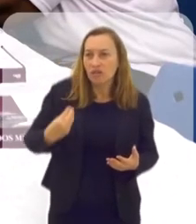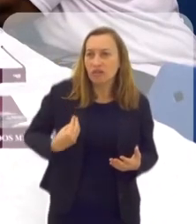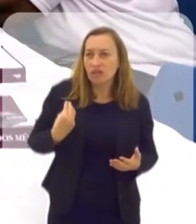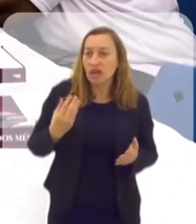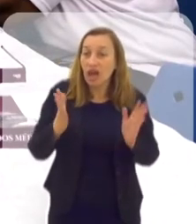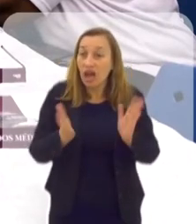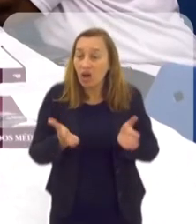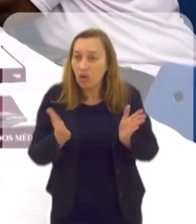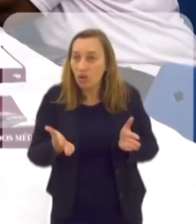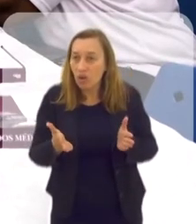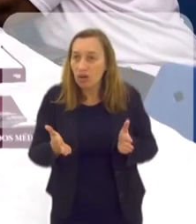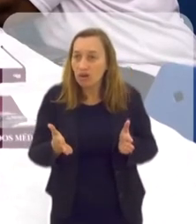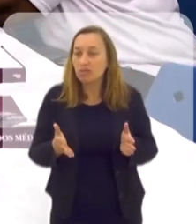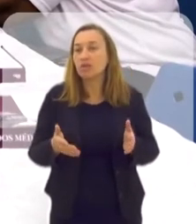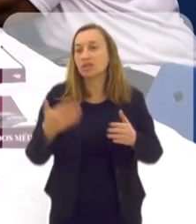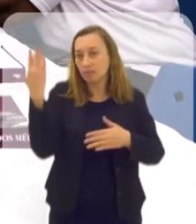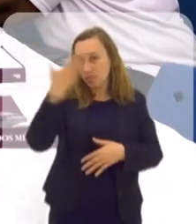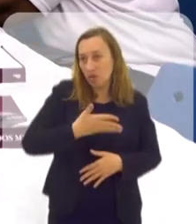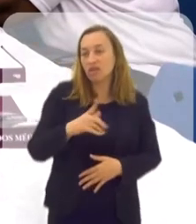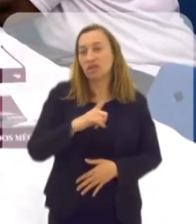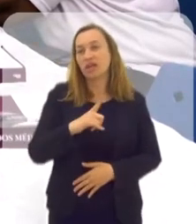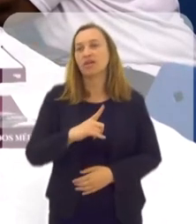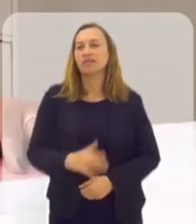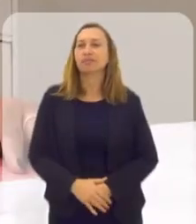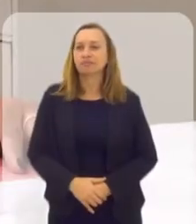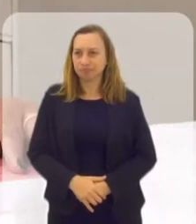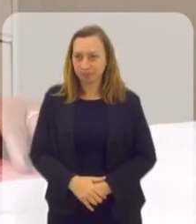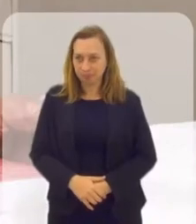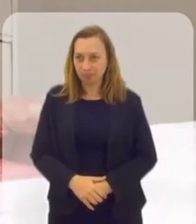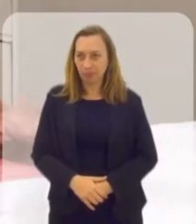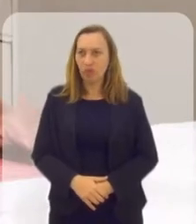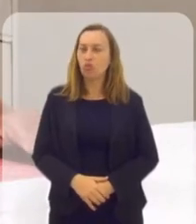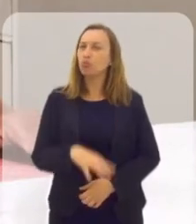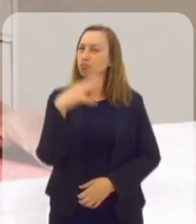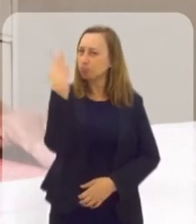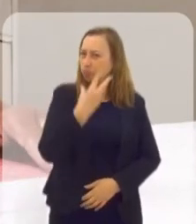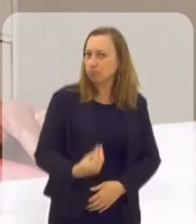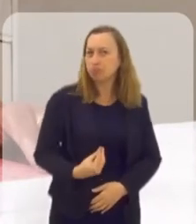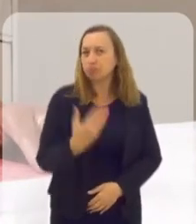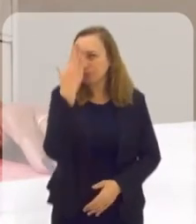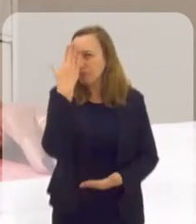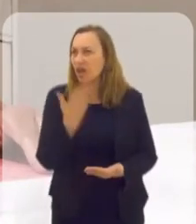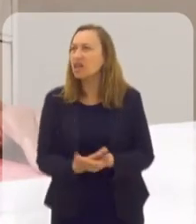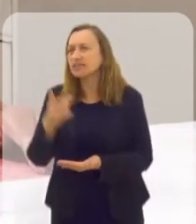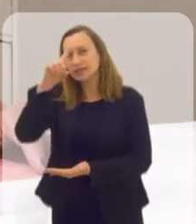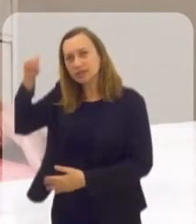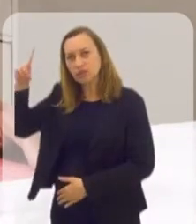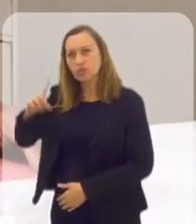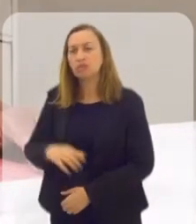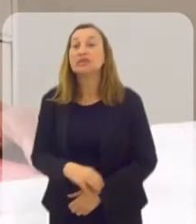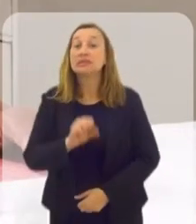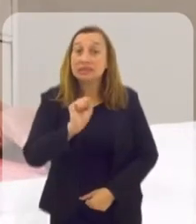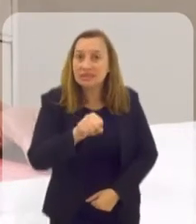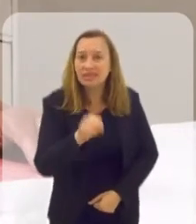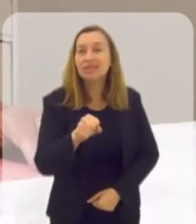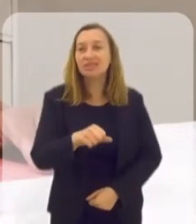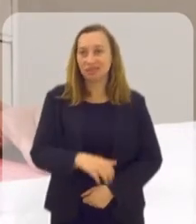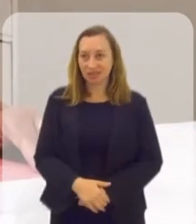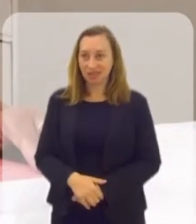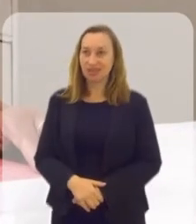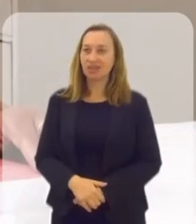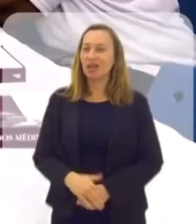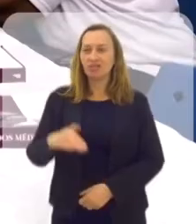mas servirá para outras vidas. O espírita acredita em Deus?